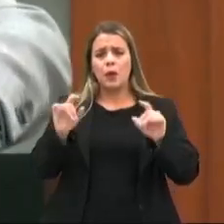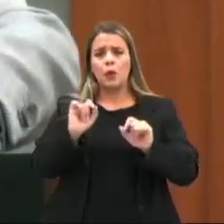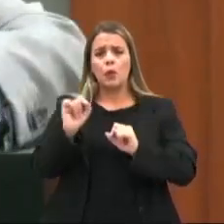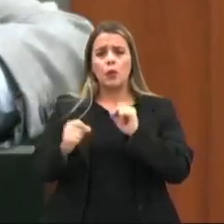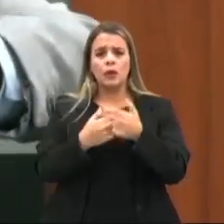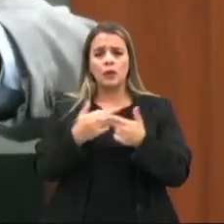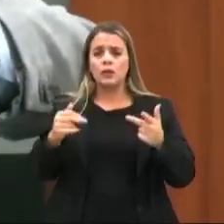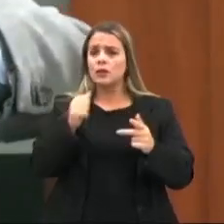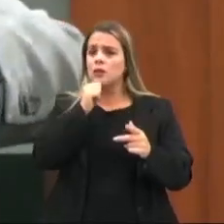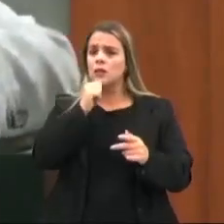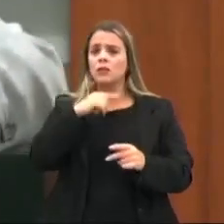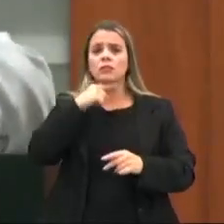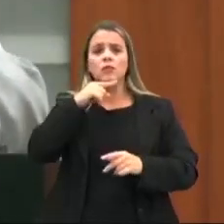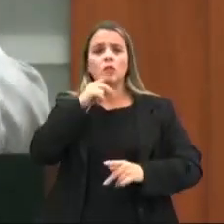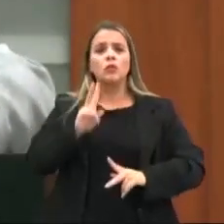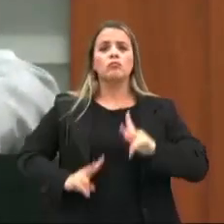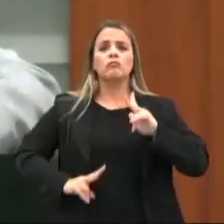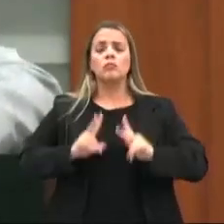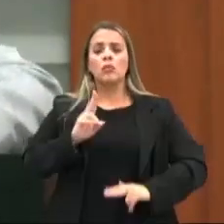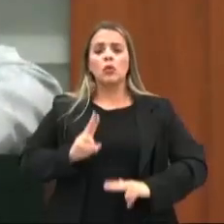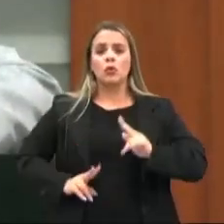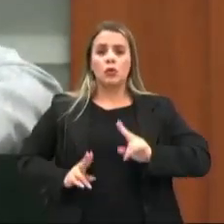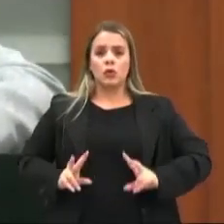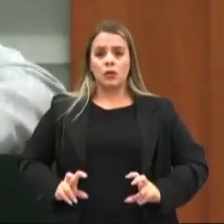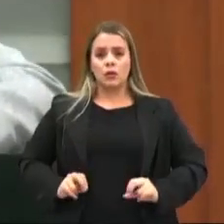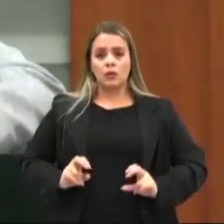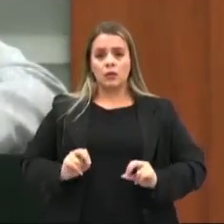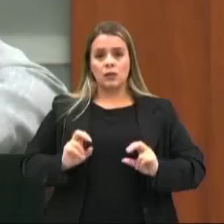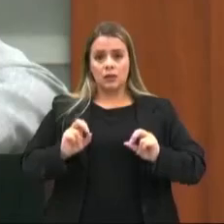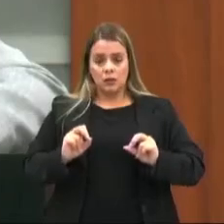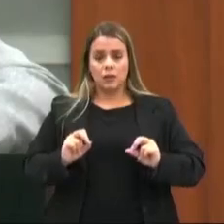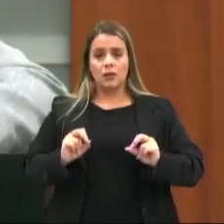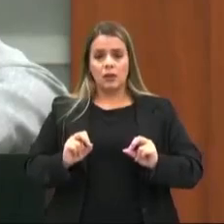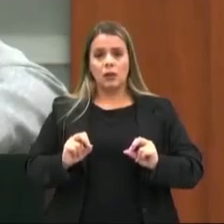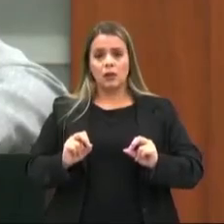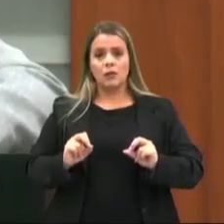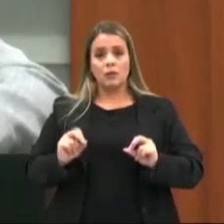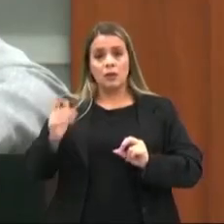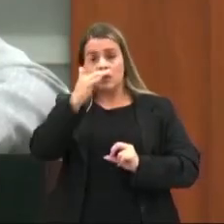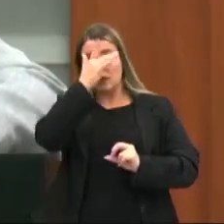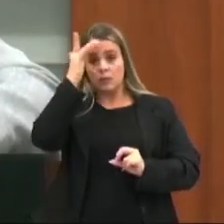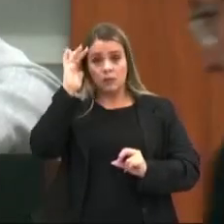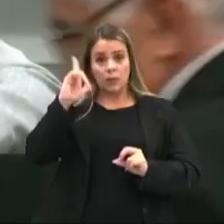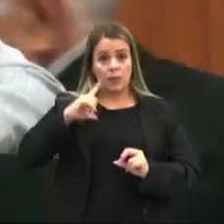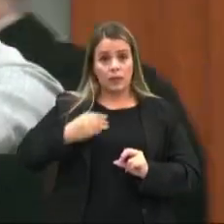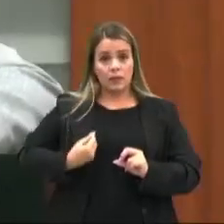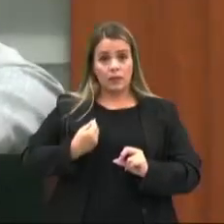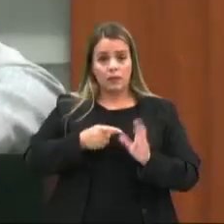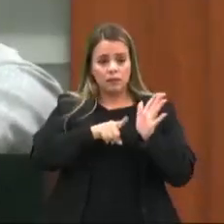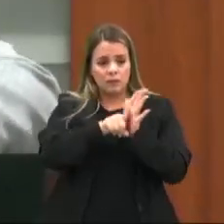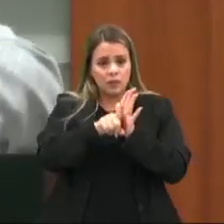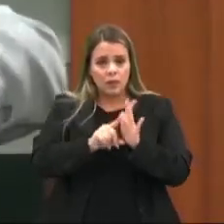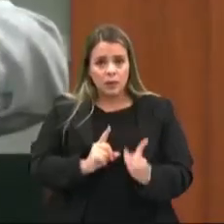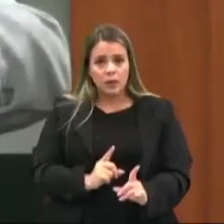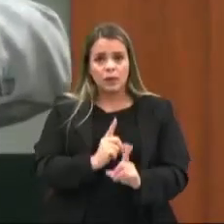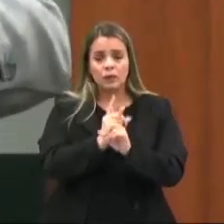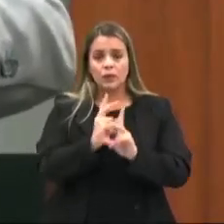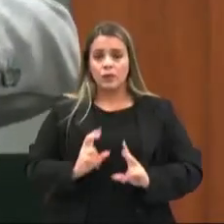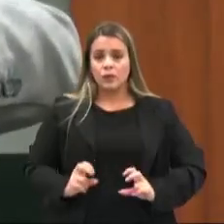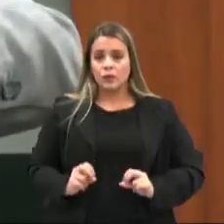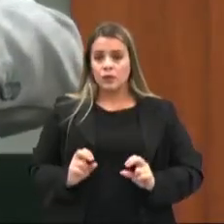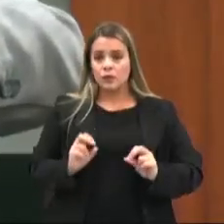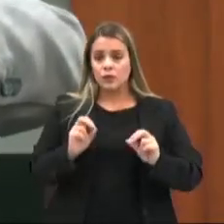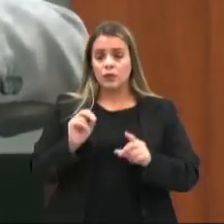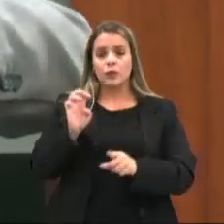reprimida de cirurgias oncológicas para os diagnósticos oncológicos